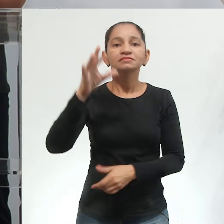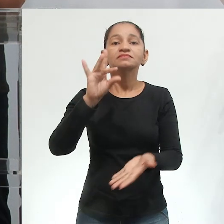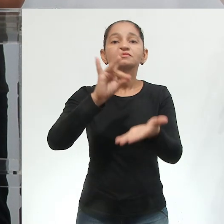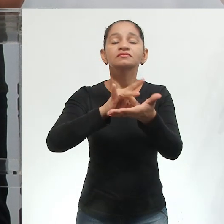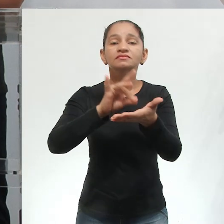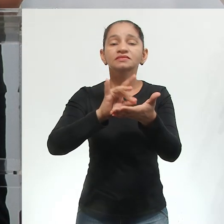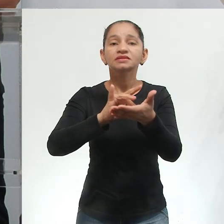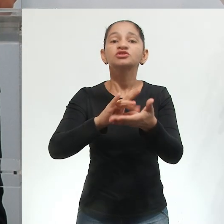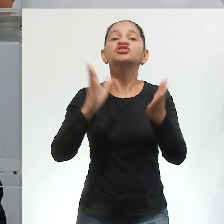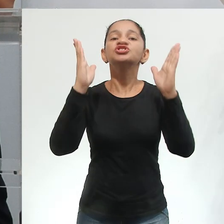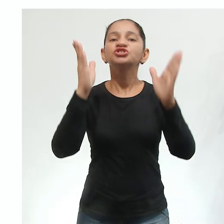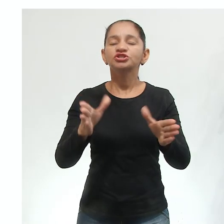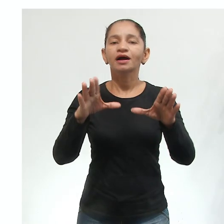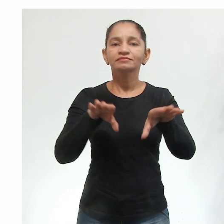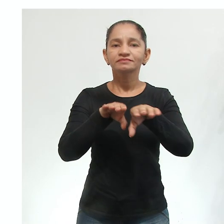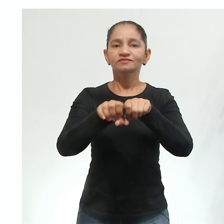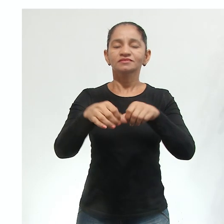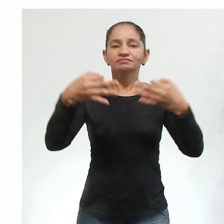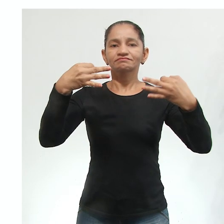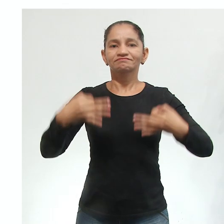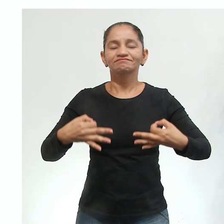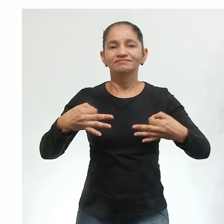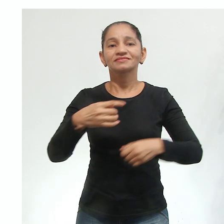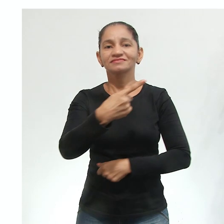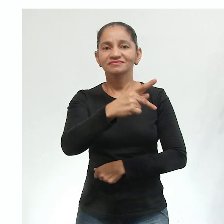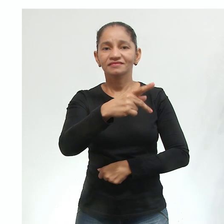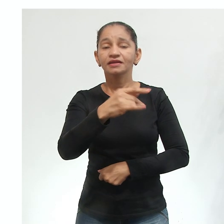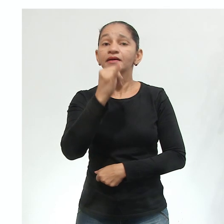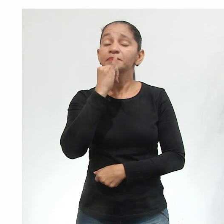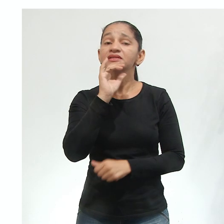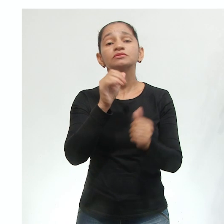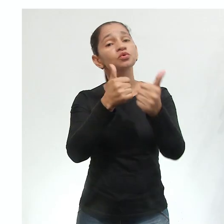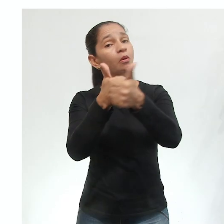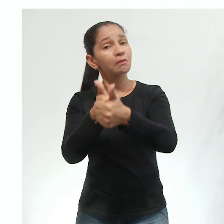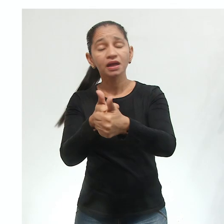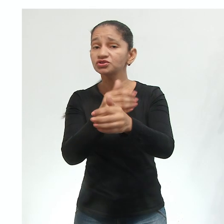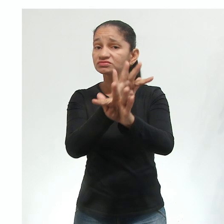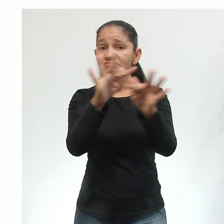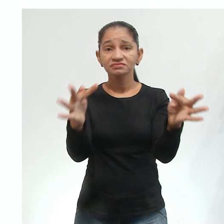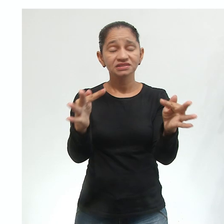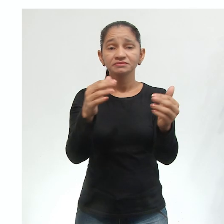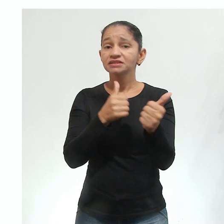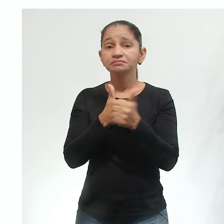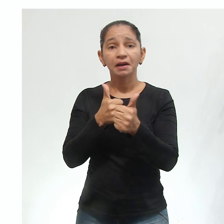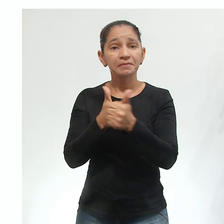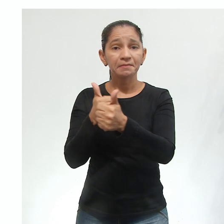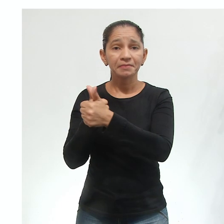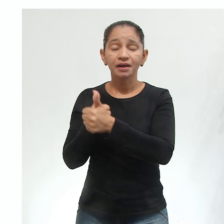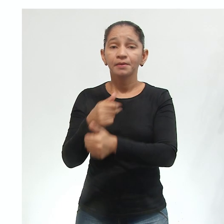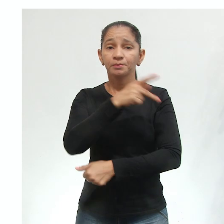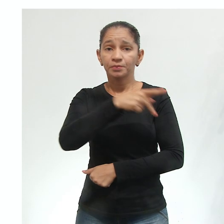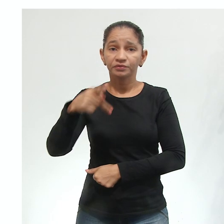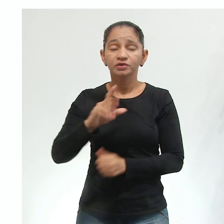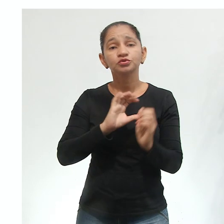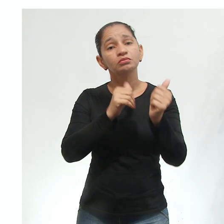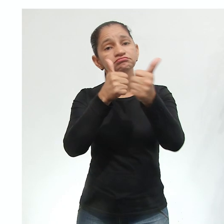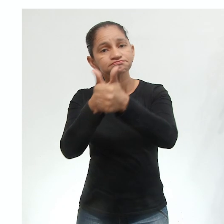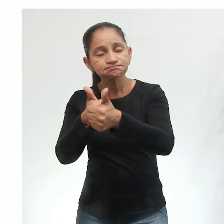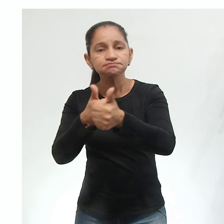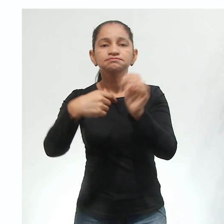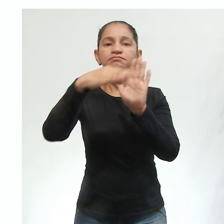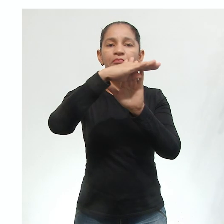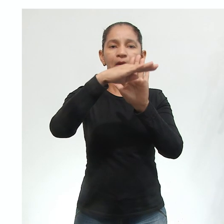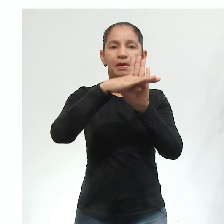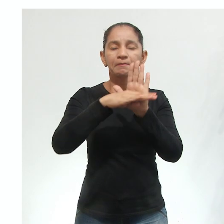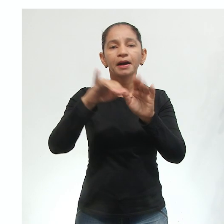aluno como um ser integral. O que ela serve? Ela serve como uma orientação para os professores. Para quê? Para alinhar as